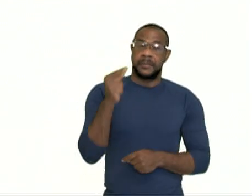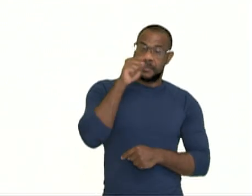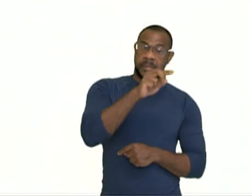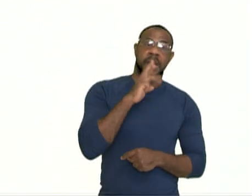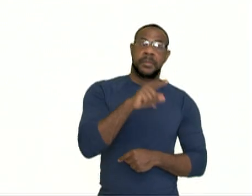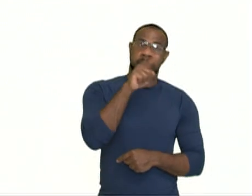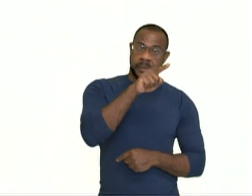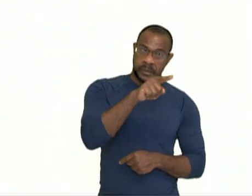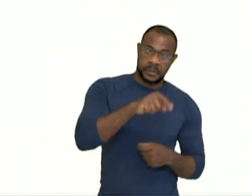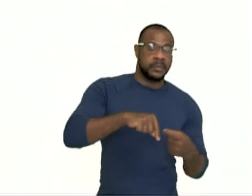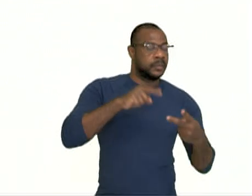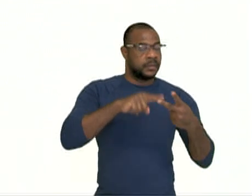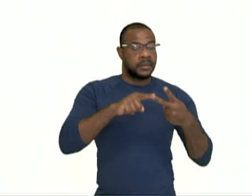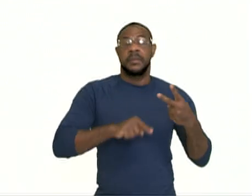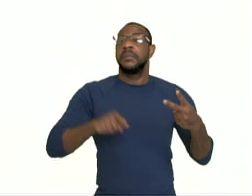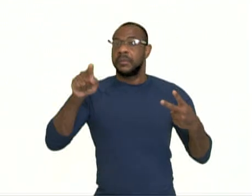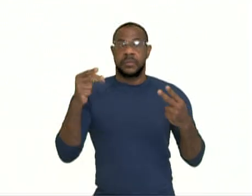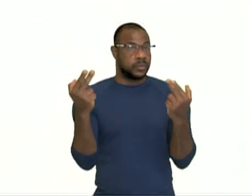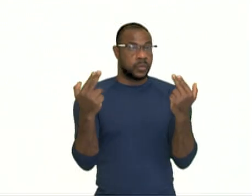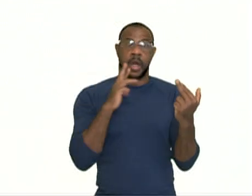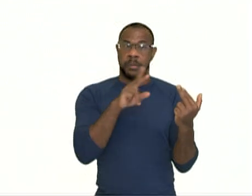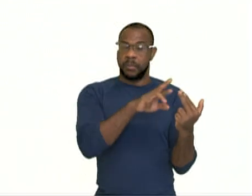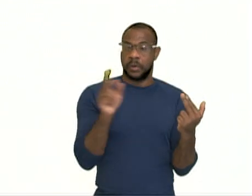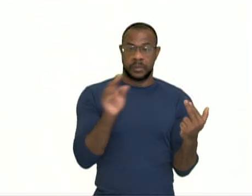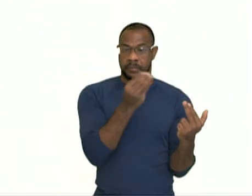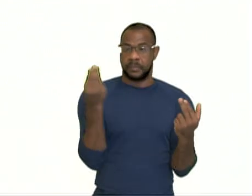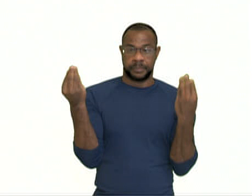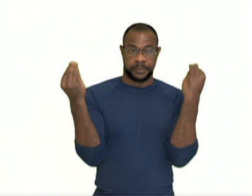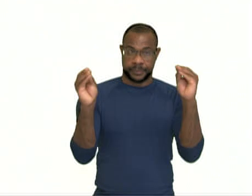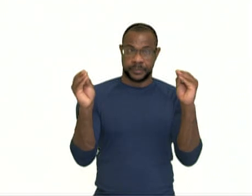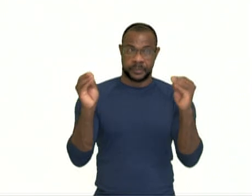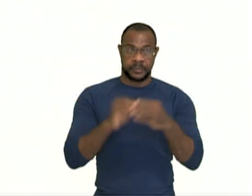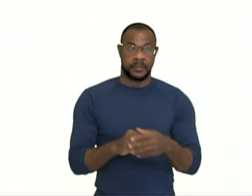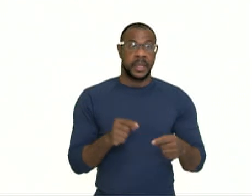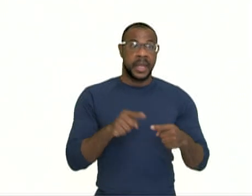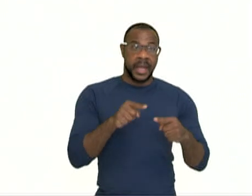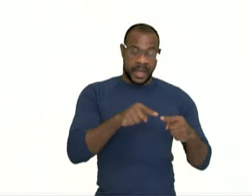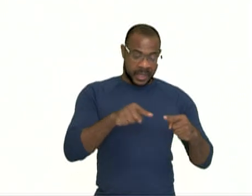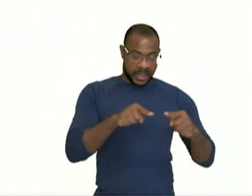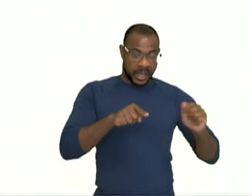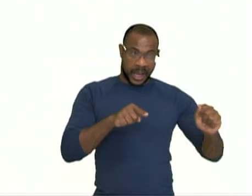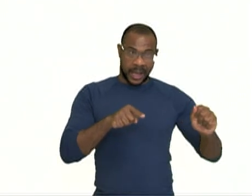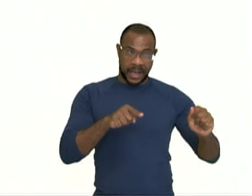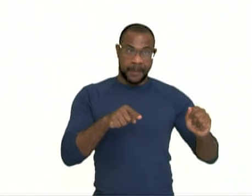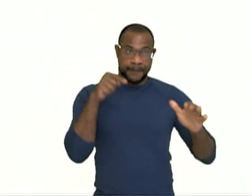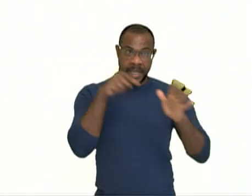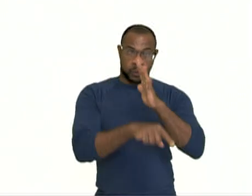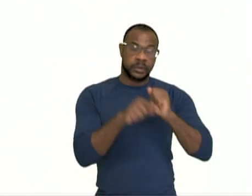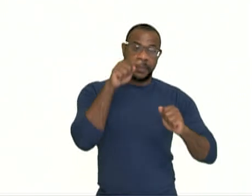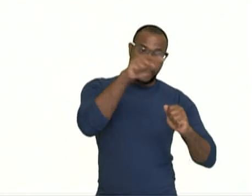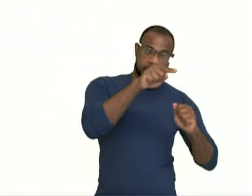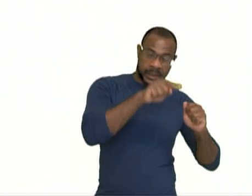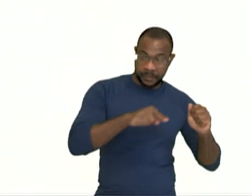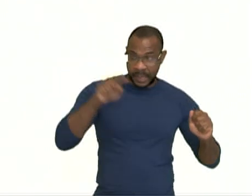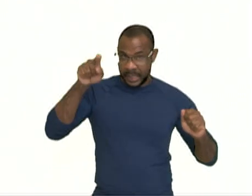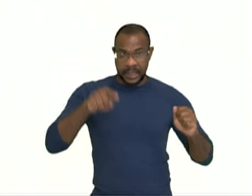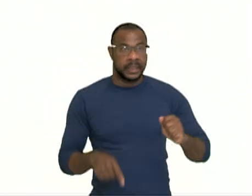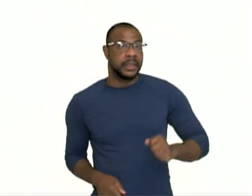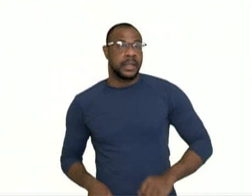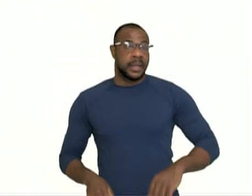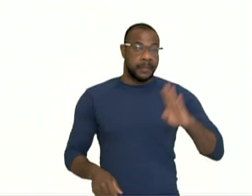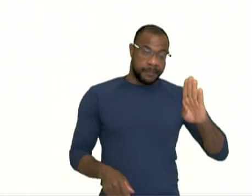o primeiro quanto para o segundo exemplo. Então, não esqueça que o período são o que está